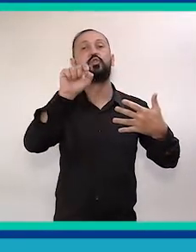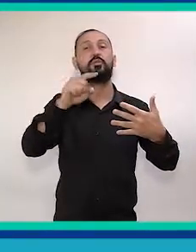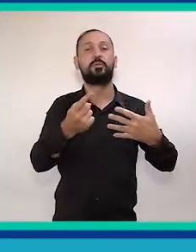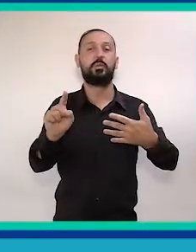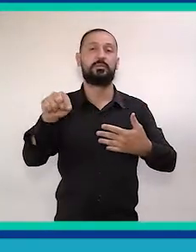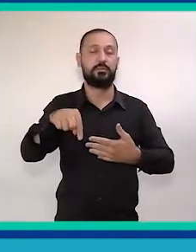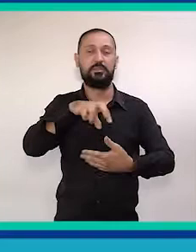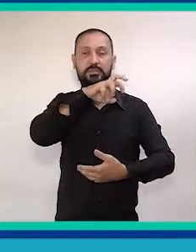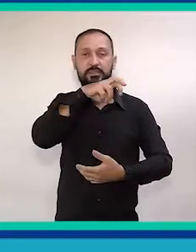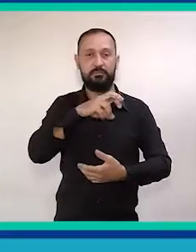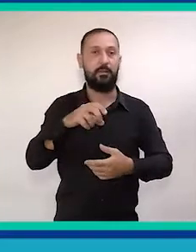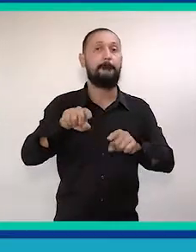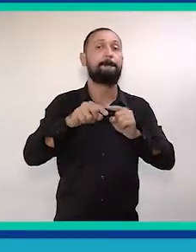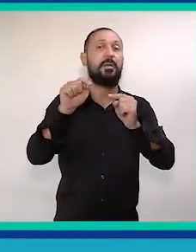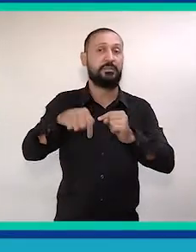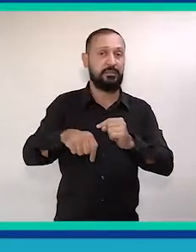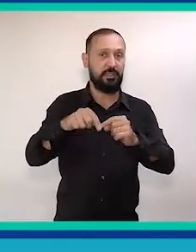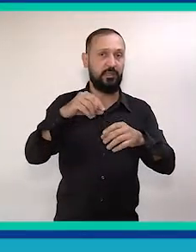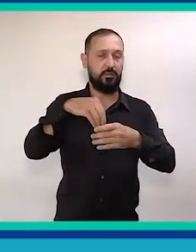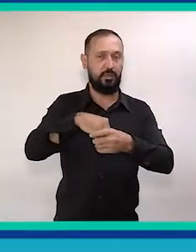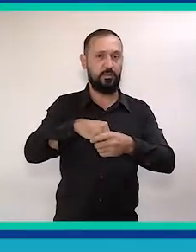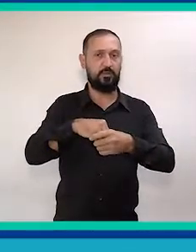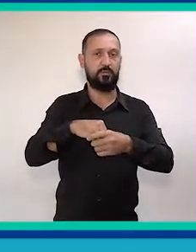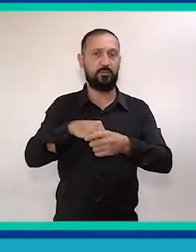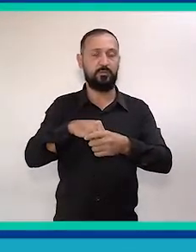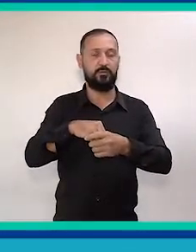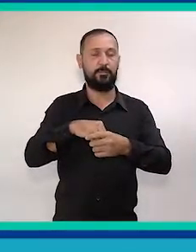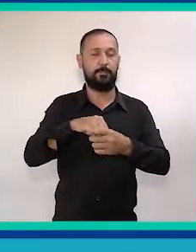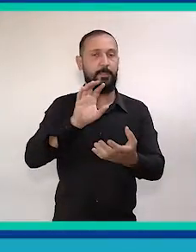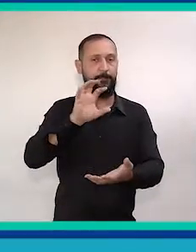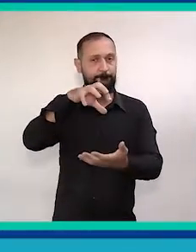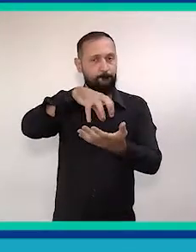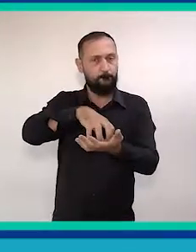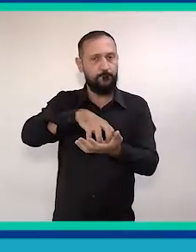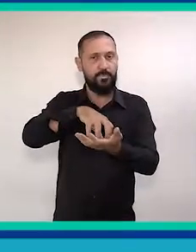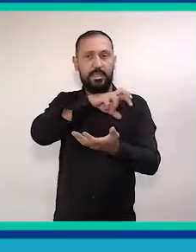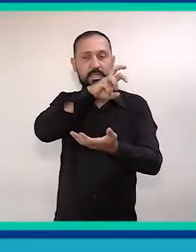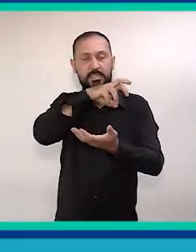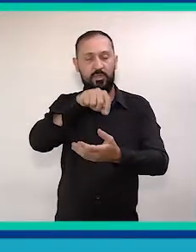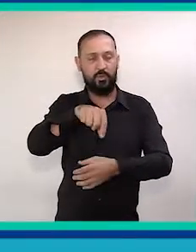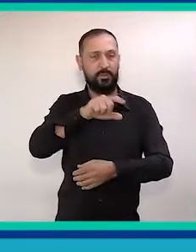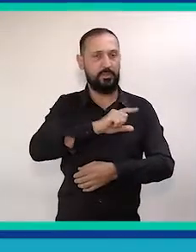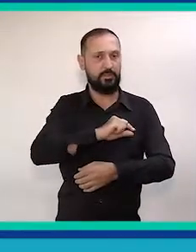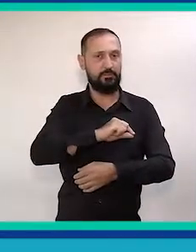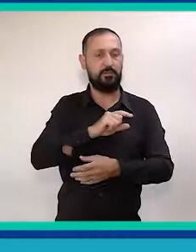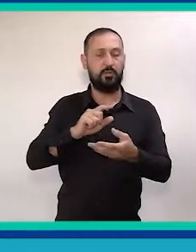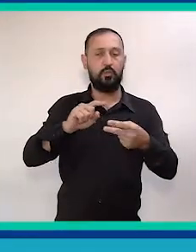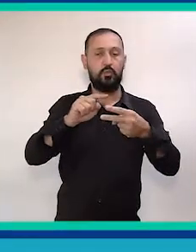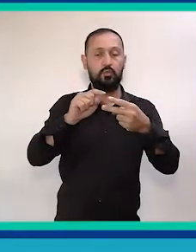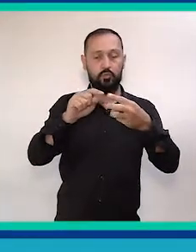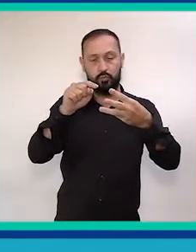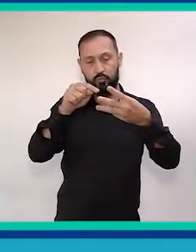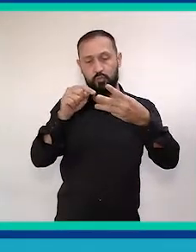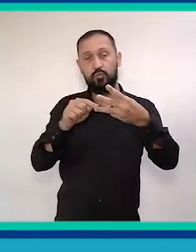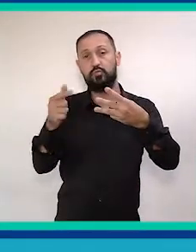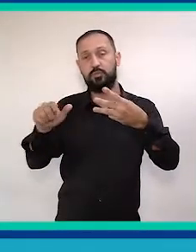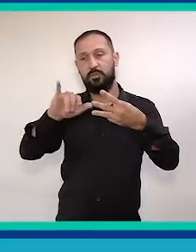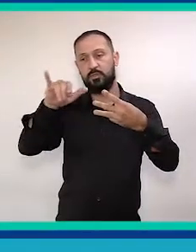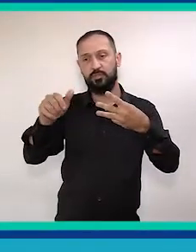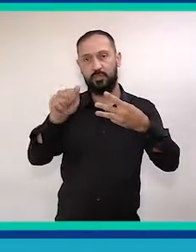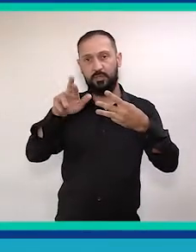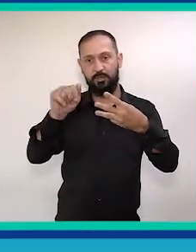a gente acabou escolhendo esse indivíduo. Mas, além disso, aqui na instituição, além da jararaca caiçaca, a gente tem outras